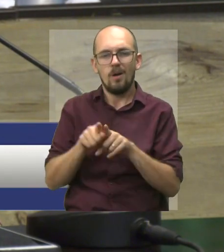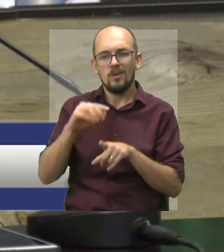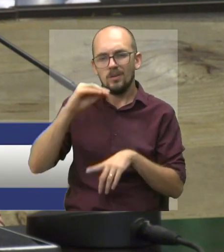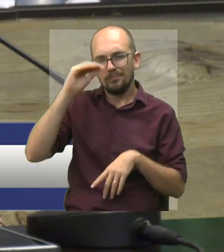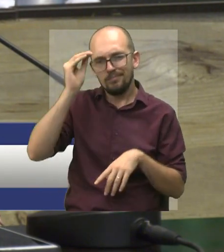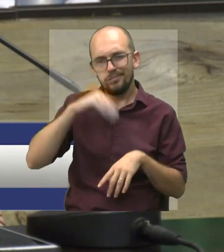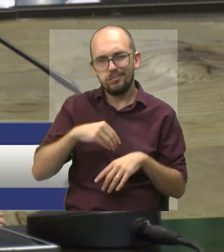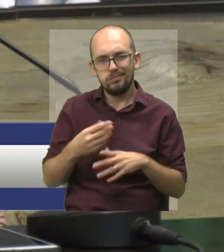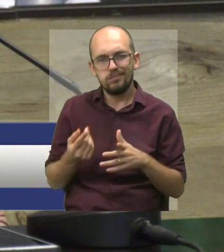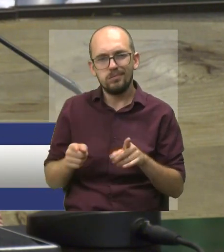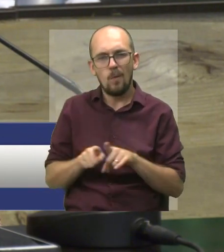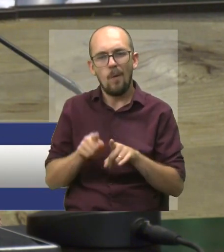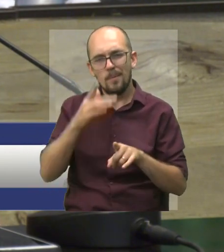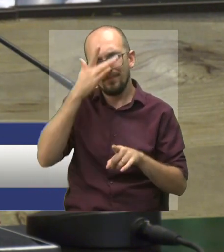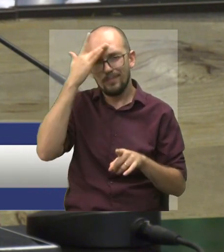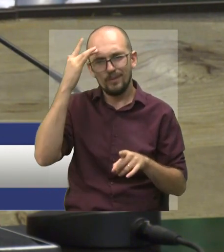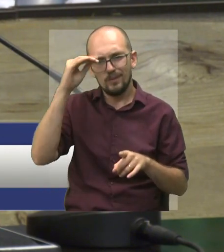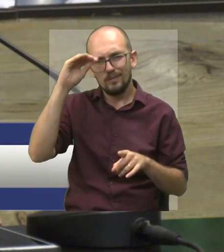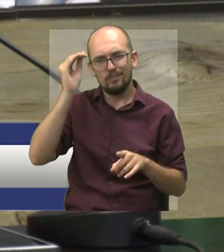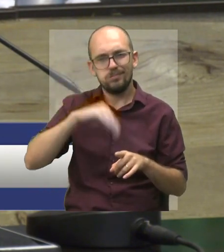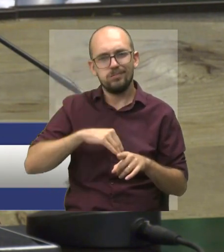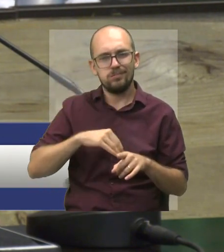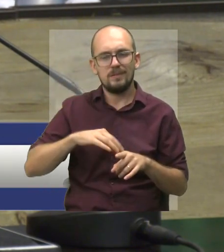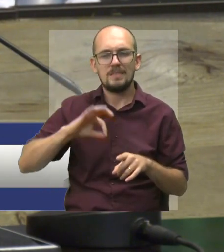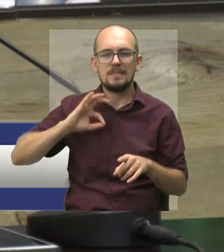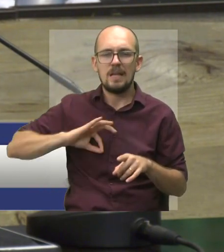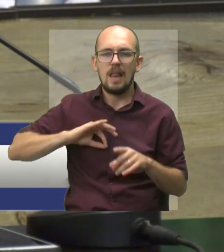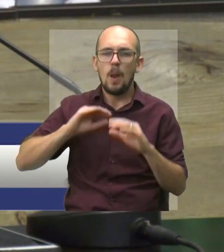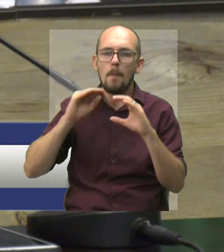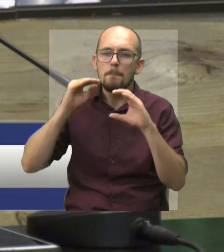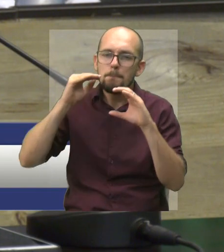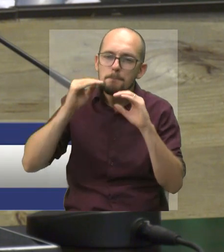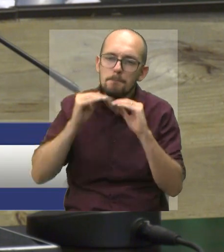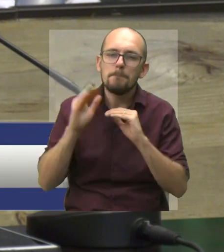pessoas sejam aposentadas ao salário mínimo.